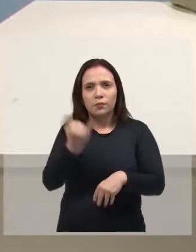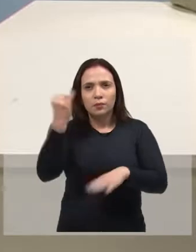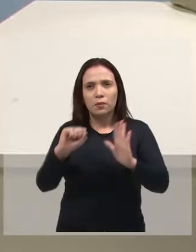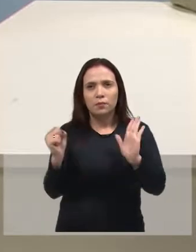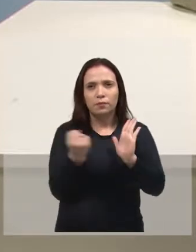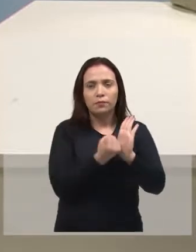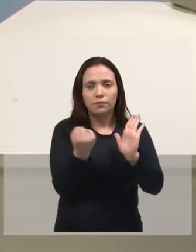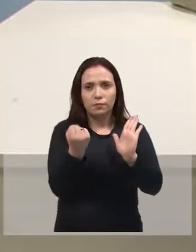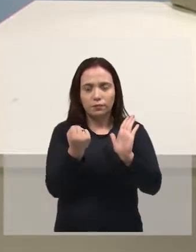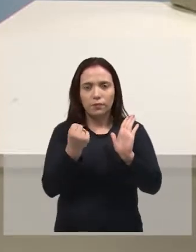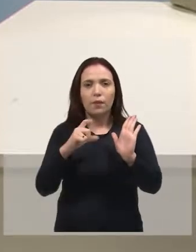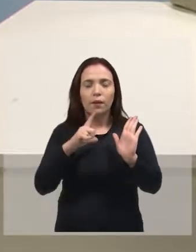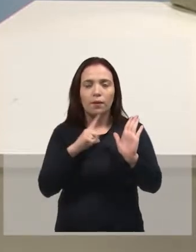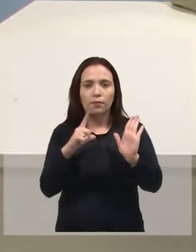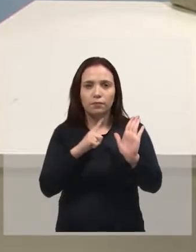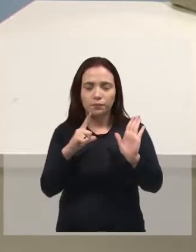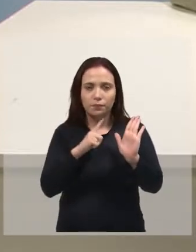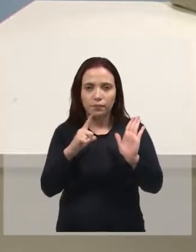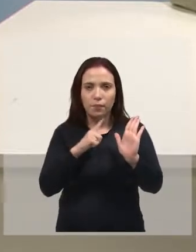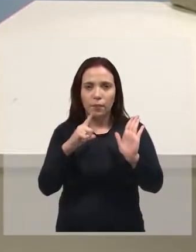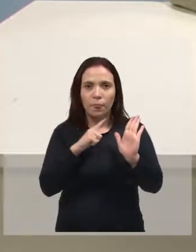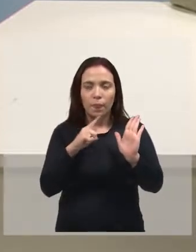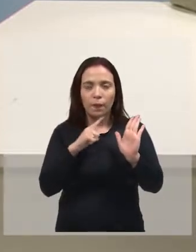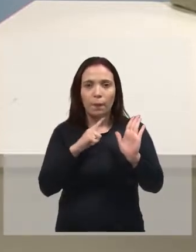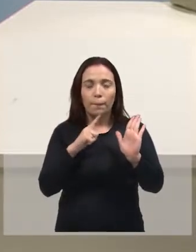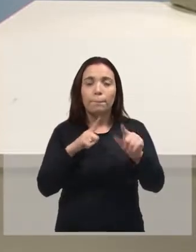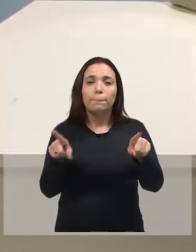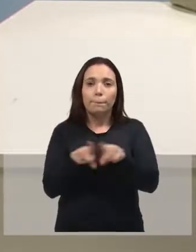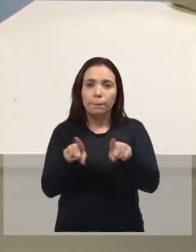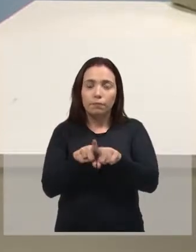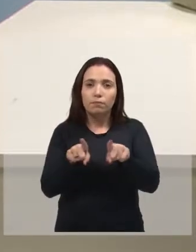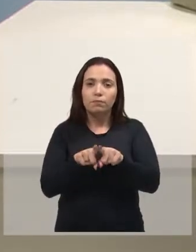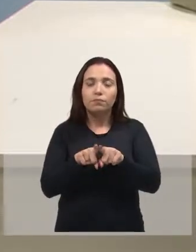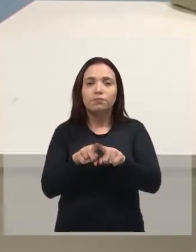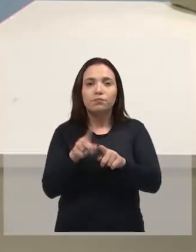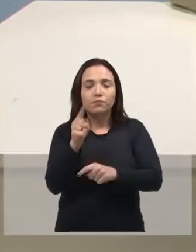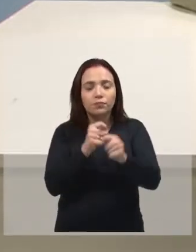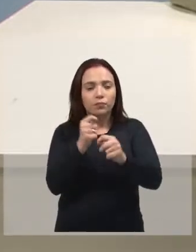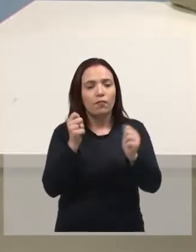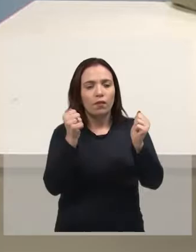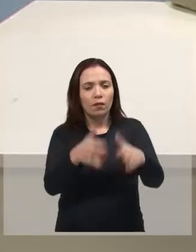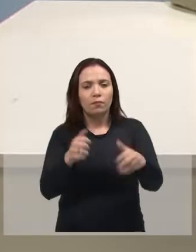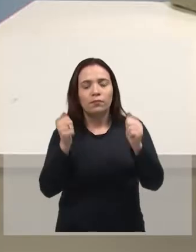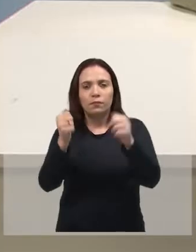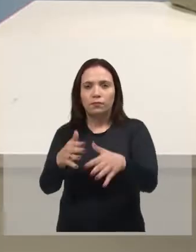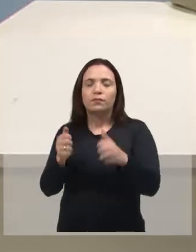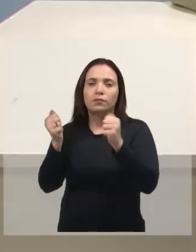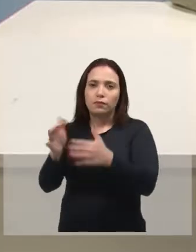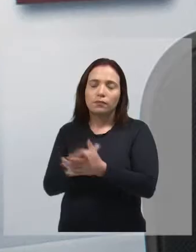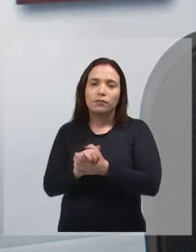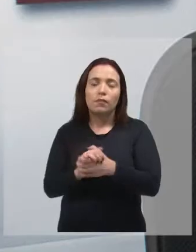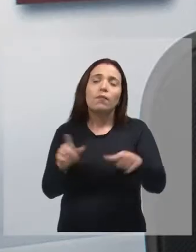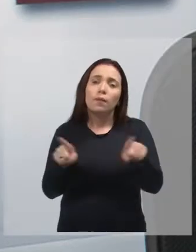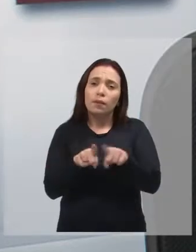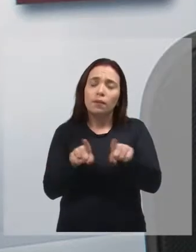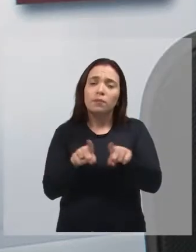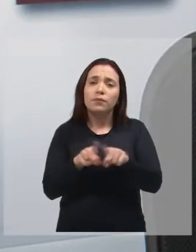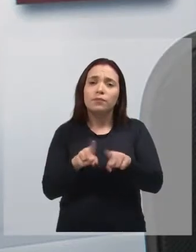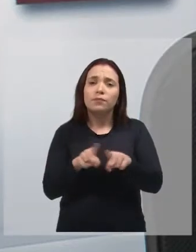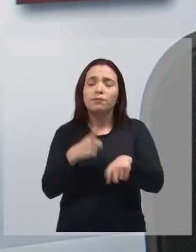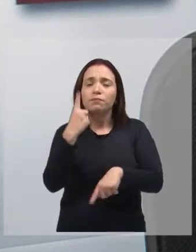que possam controlar... Dúvida. E existe também... Otimizar, racionalizar os gastos, os investimentos. Existe também uma coisa